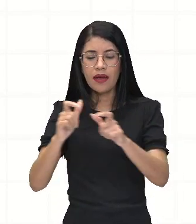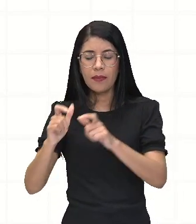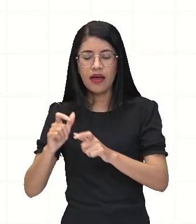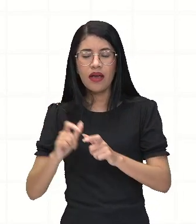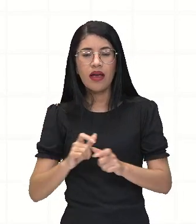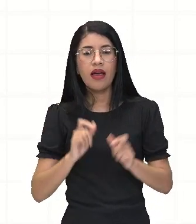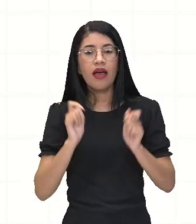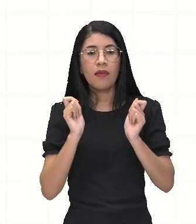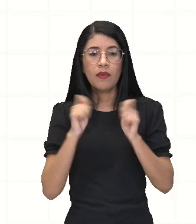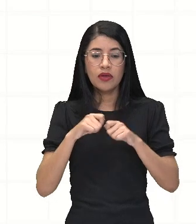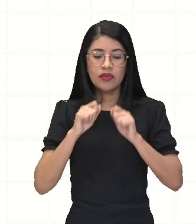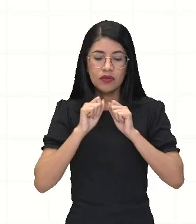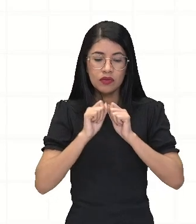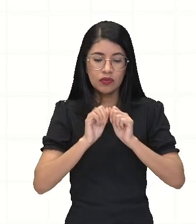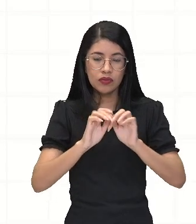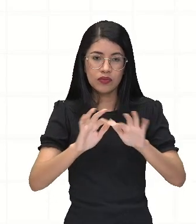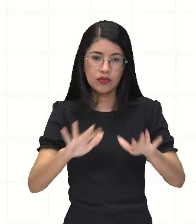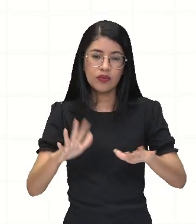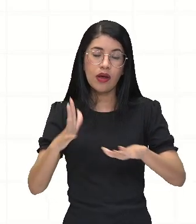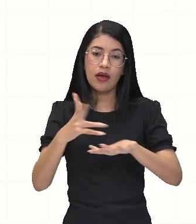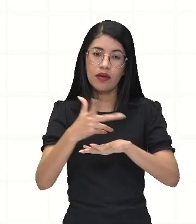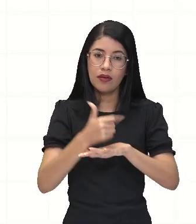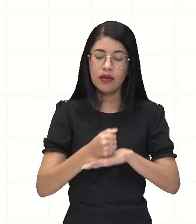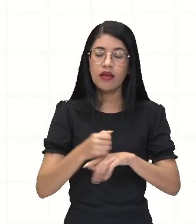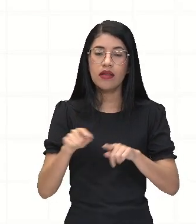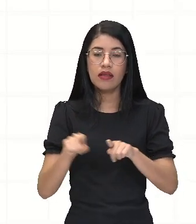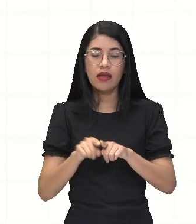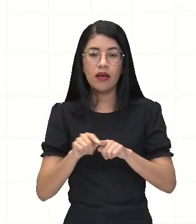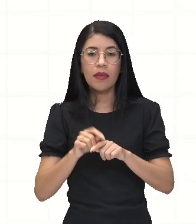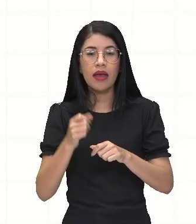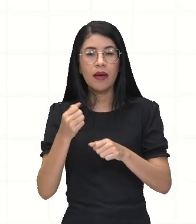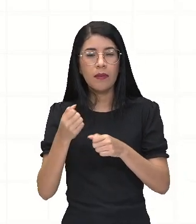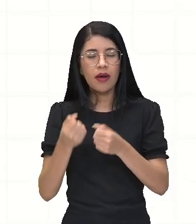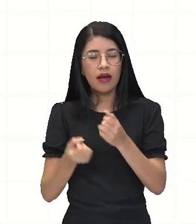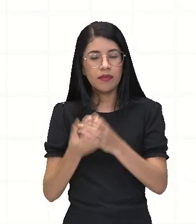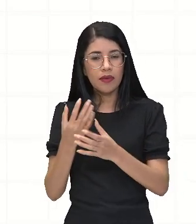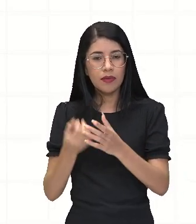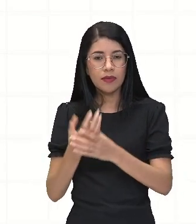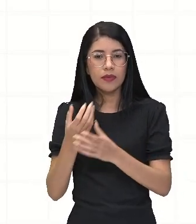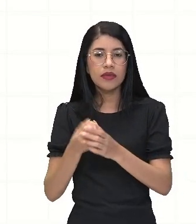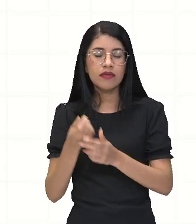da colonização e da produção econômica